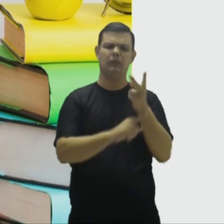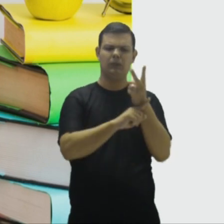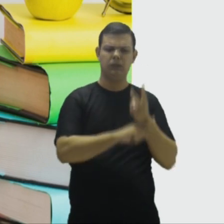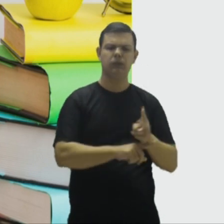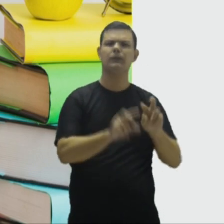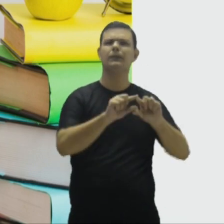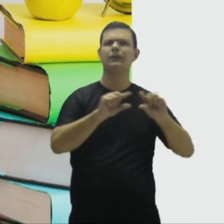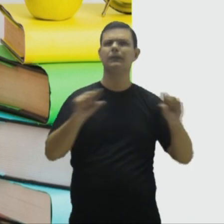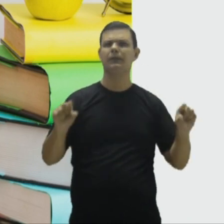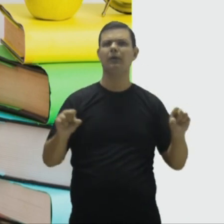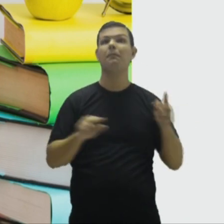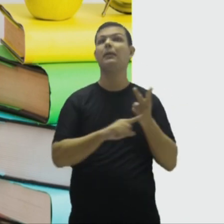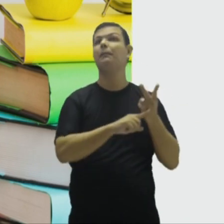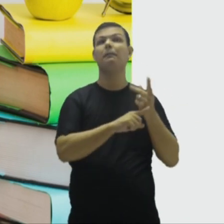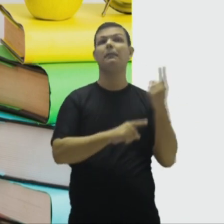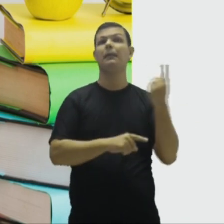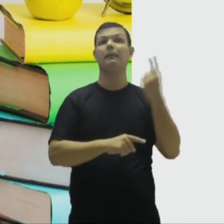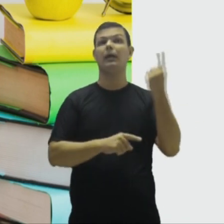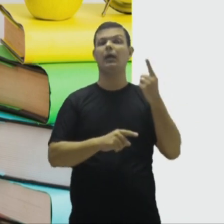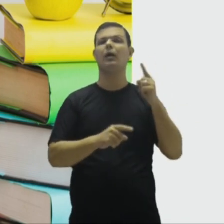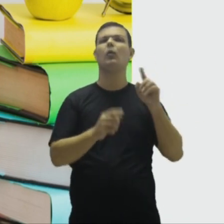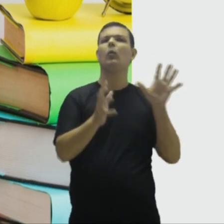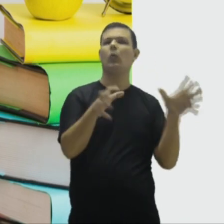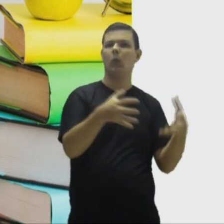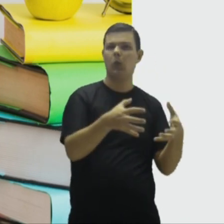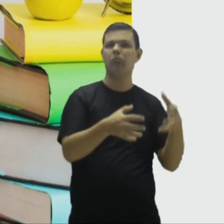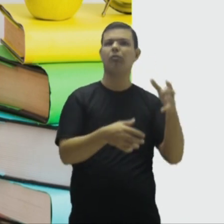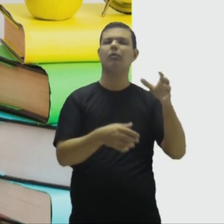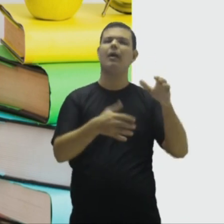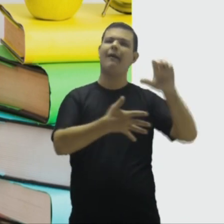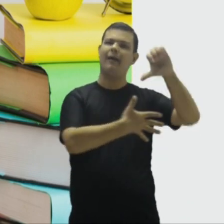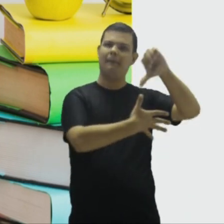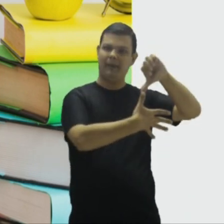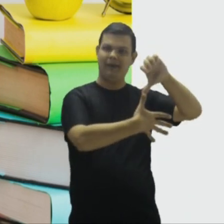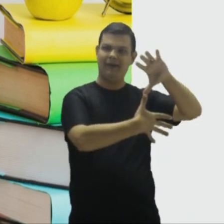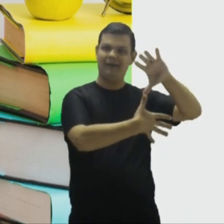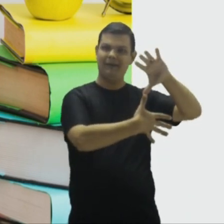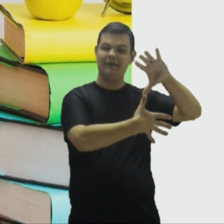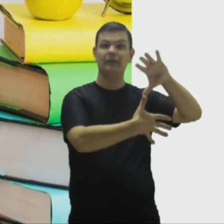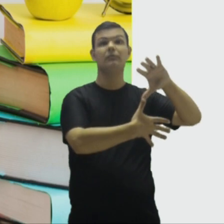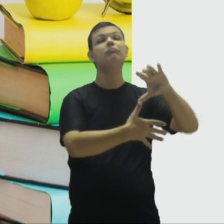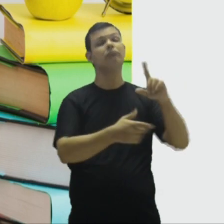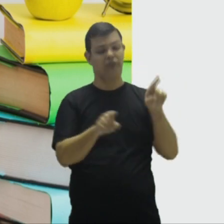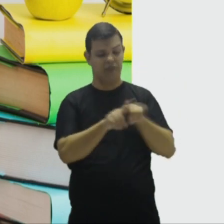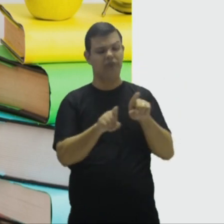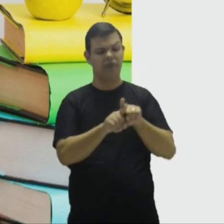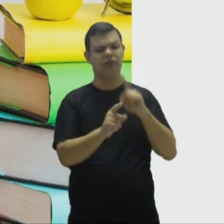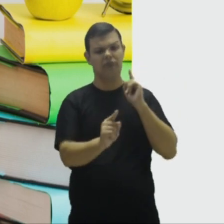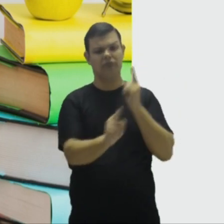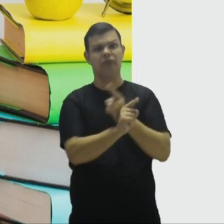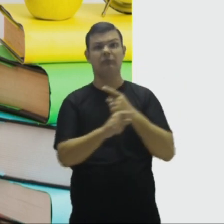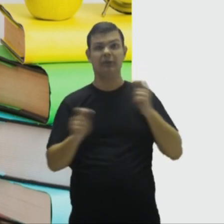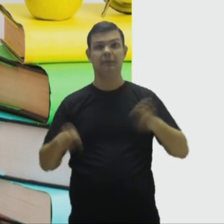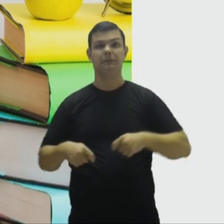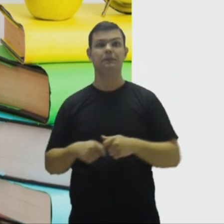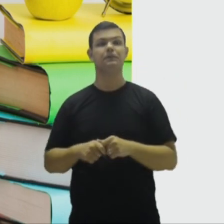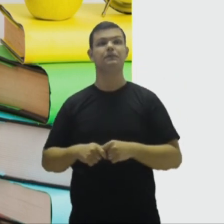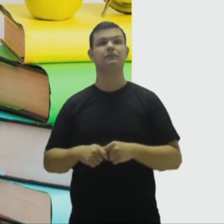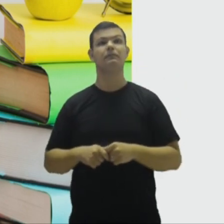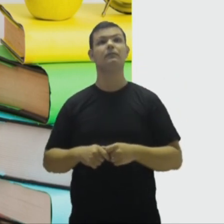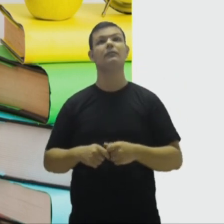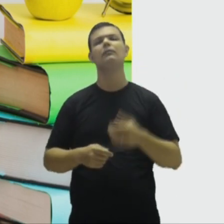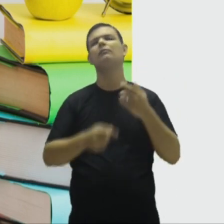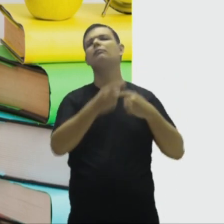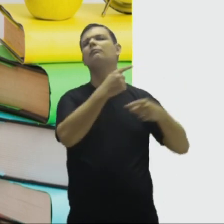os primeiros povos da América, que também você vai identificar esse conteúdo. Bom, na